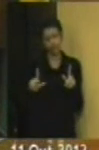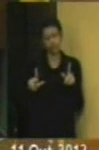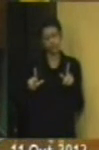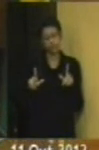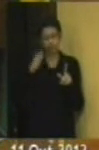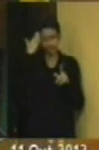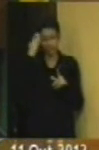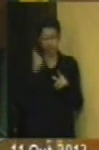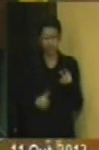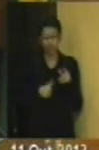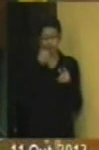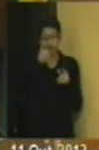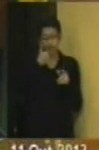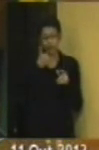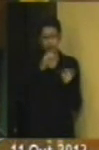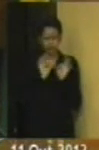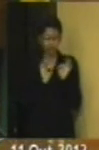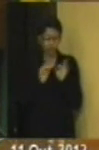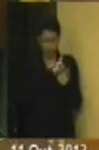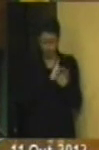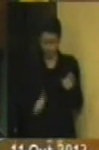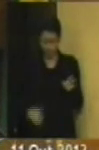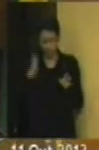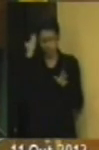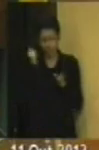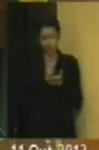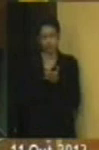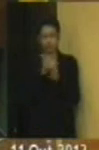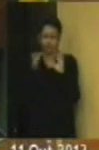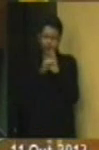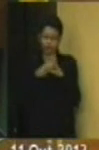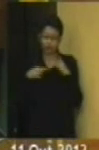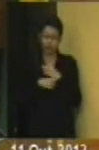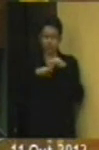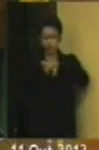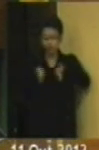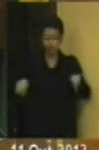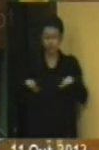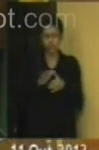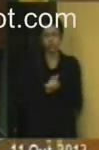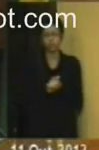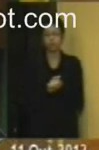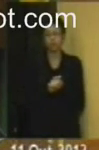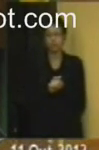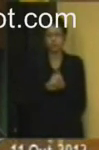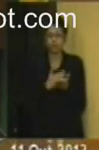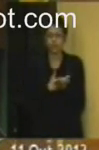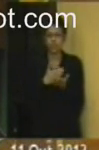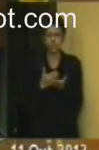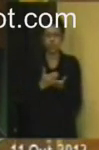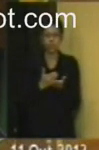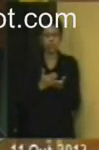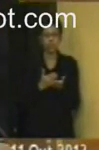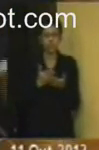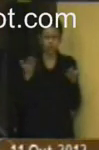compreensão do processo político e saber que deve caminhar no sentido de unir a cidade e não dividir vossa excelência está entrando de carrinho